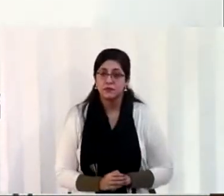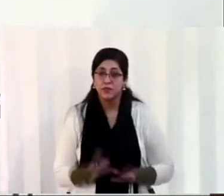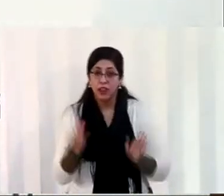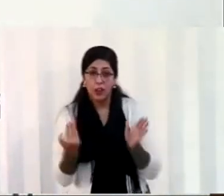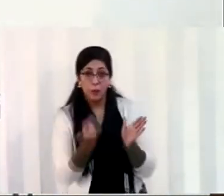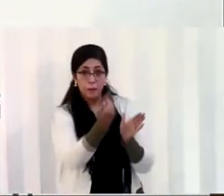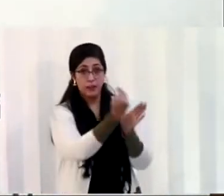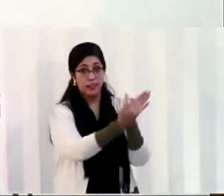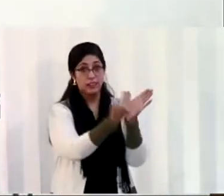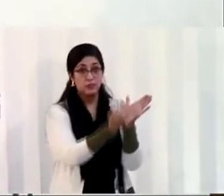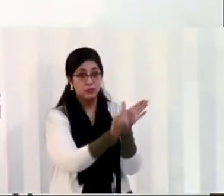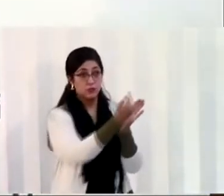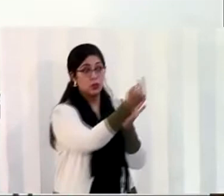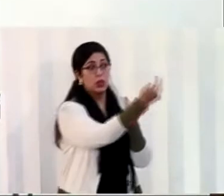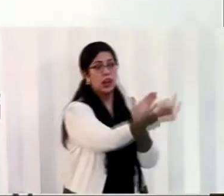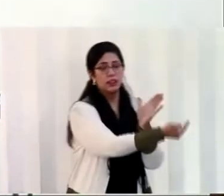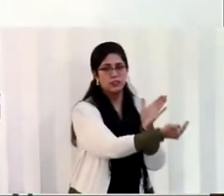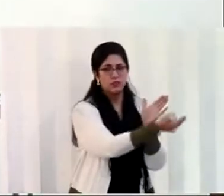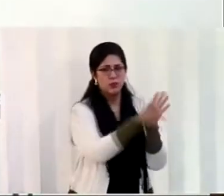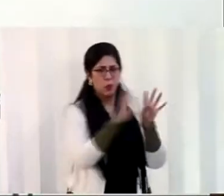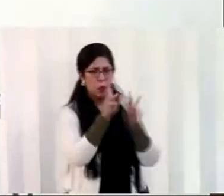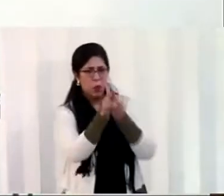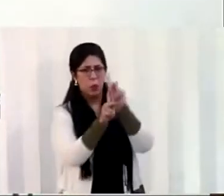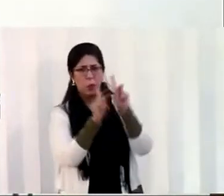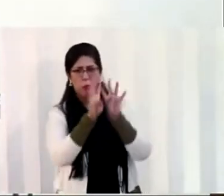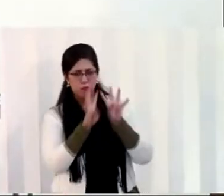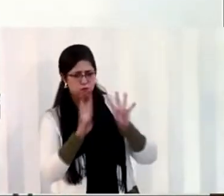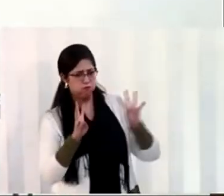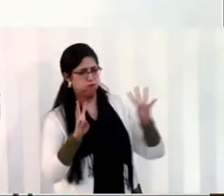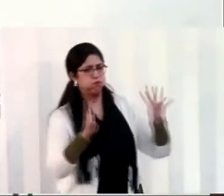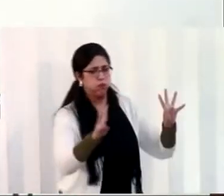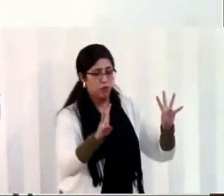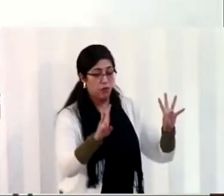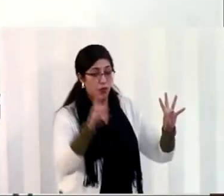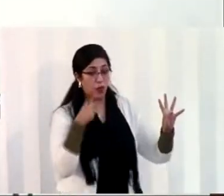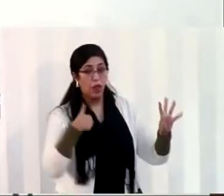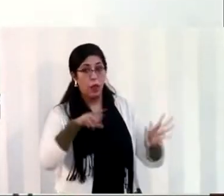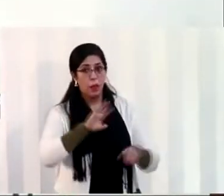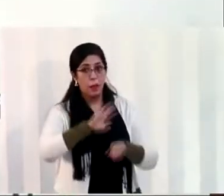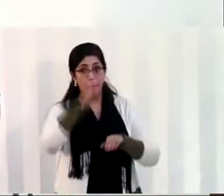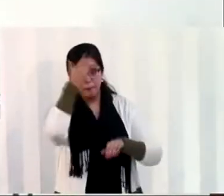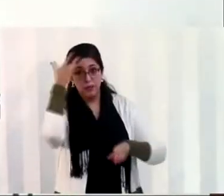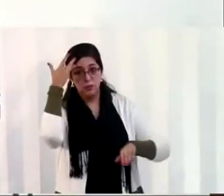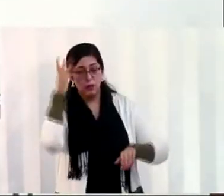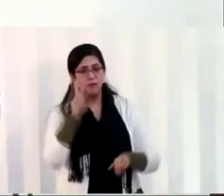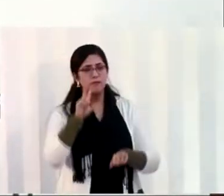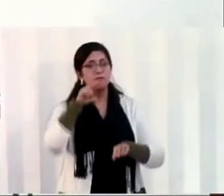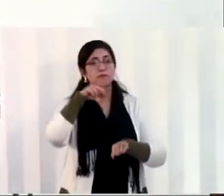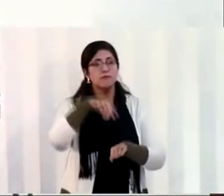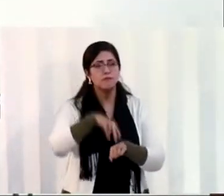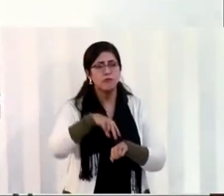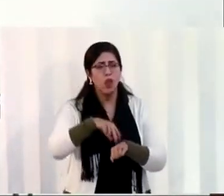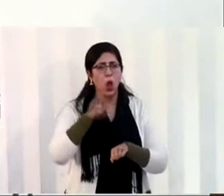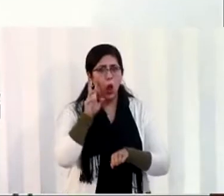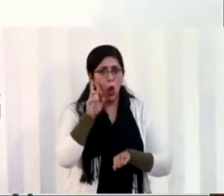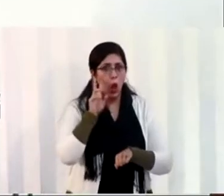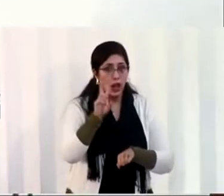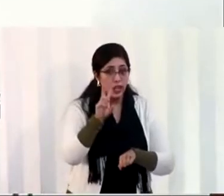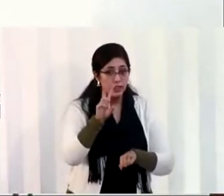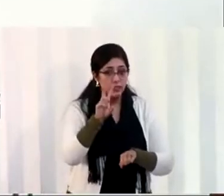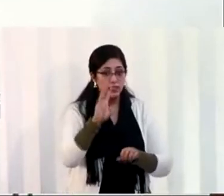lado da folha, uma multidão, muita gente. E em cima dessas pessoas, uma